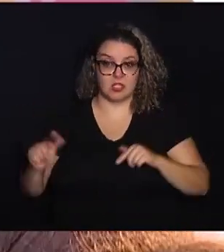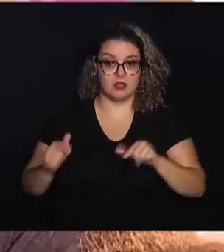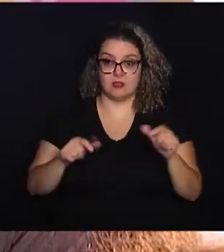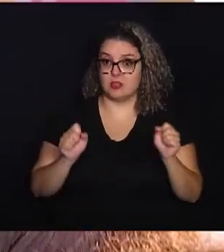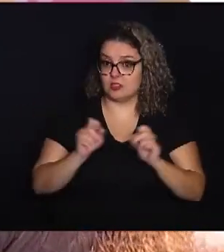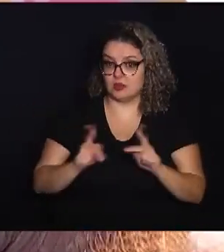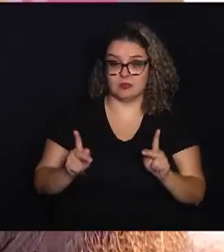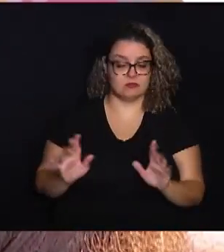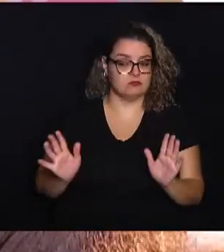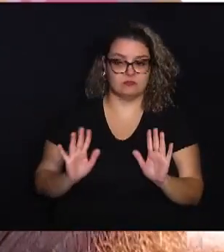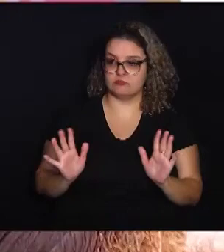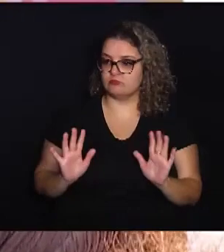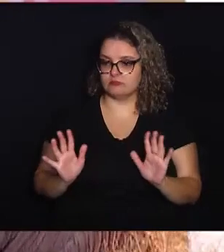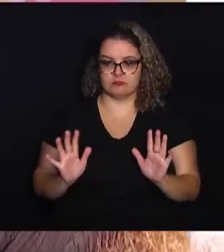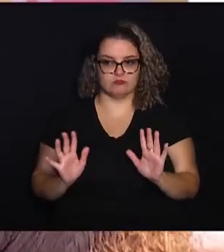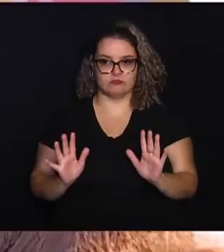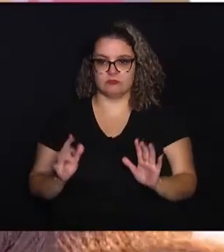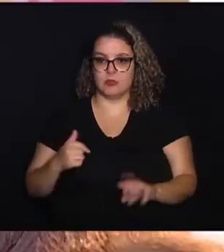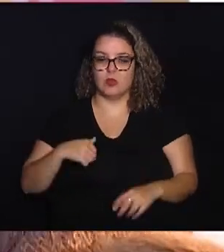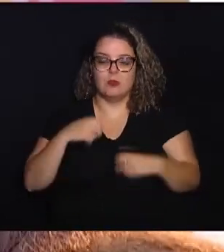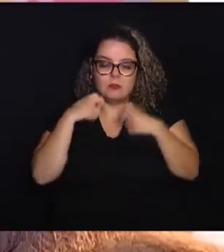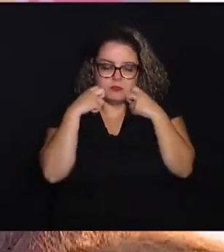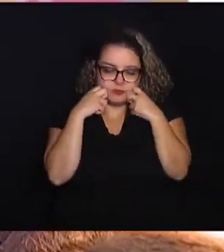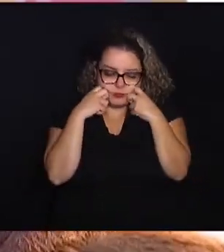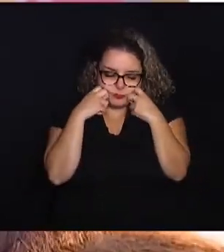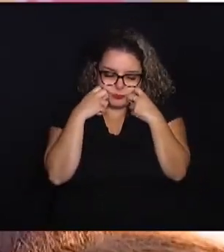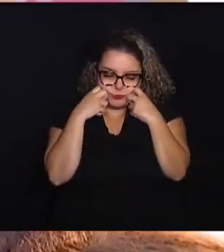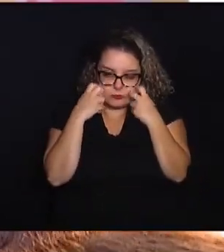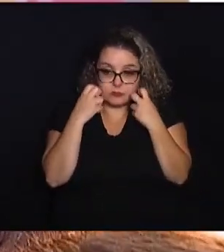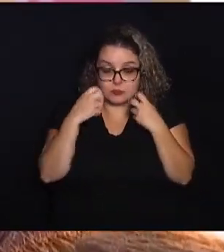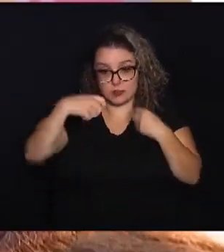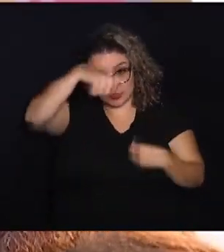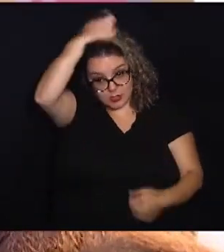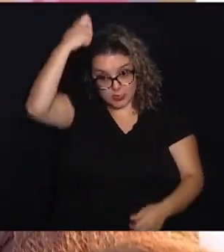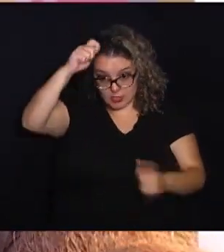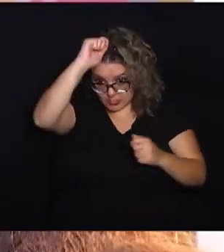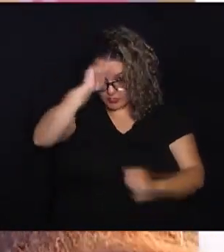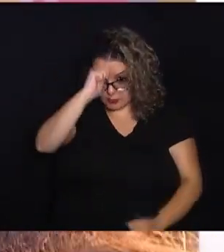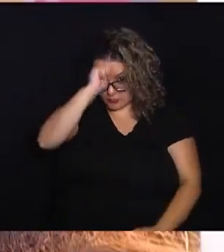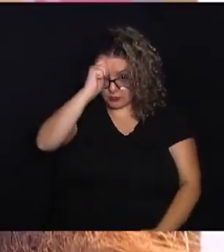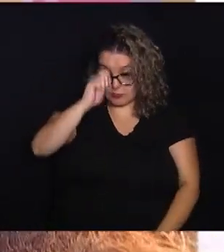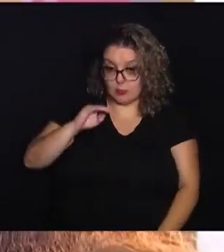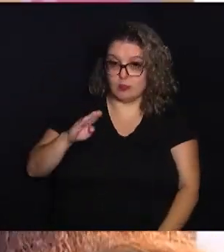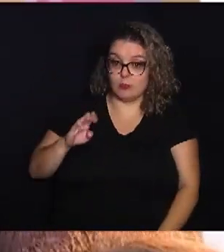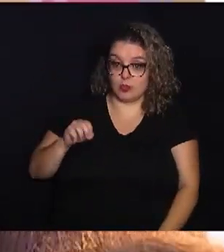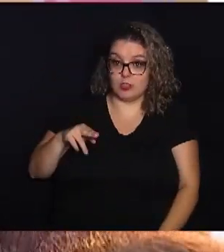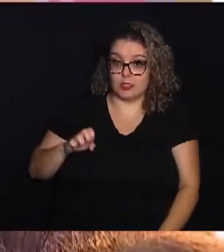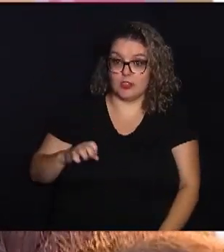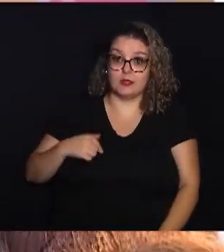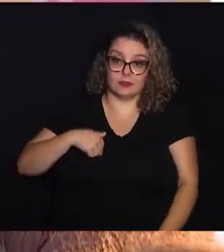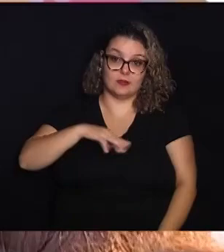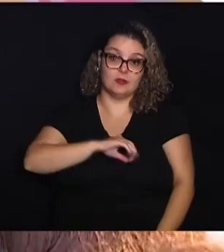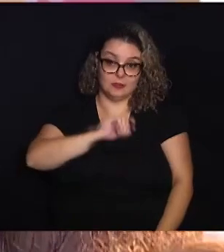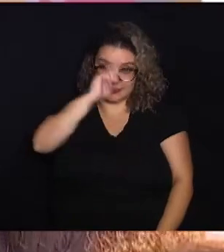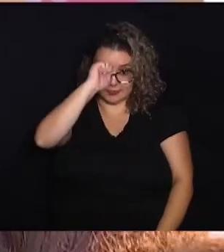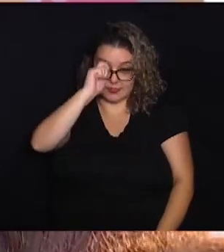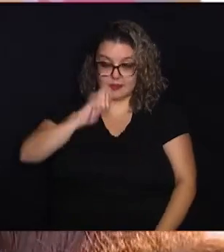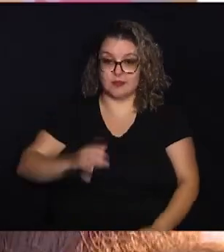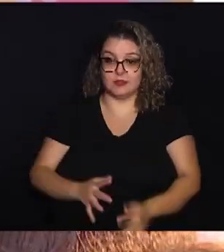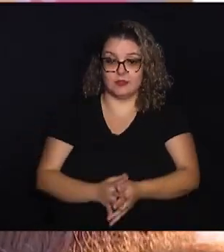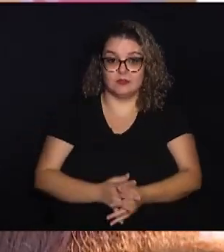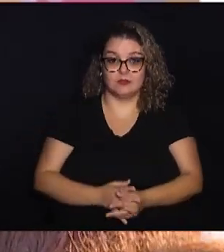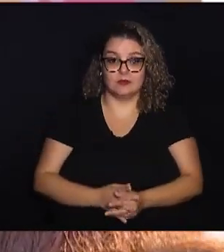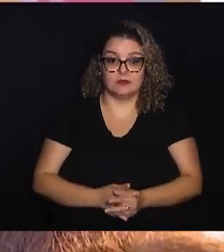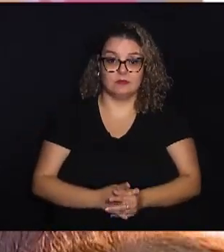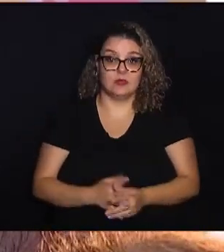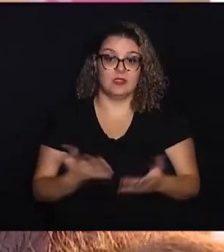alguma coisa, eu não ia. Morria de vergonha. Sempre usei lenço e boné, que eu gosto bastante de boné. Mas e